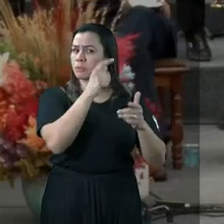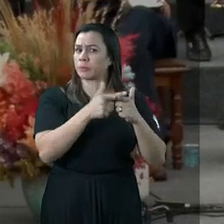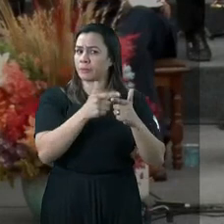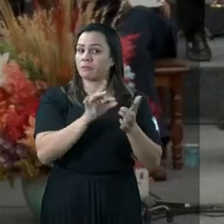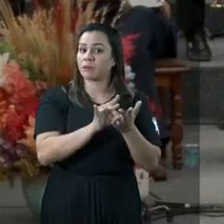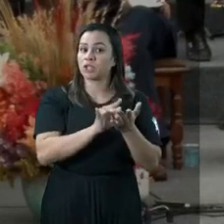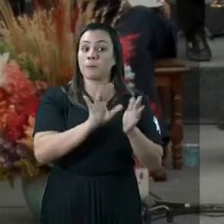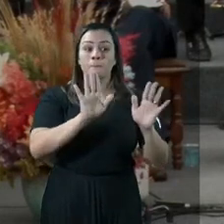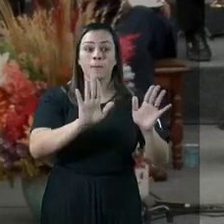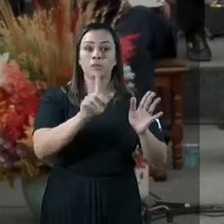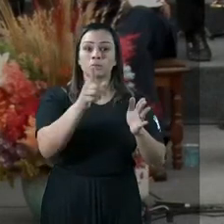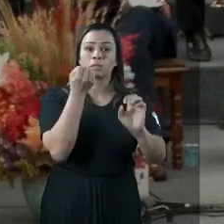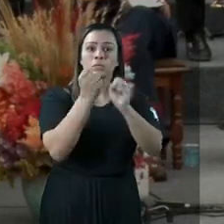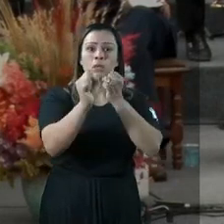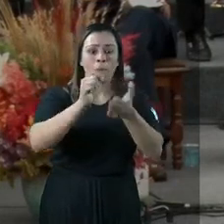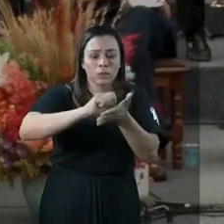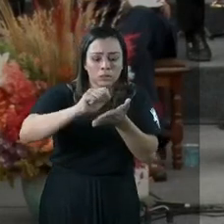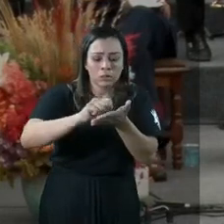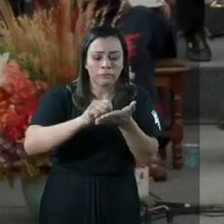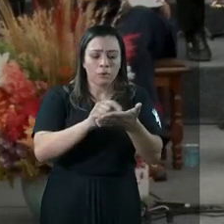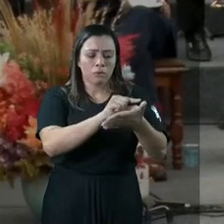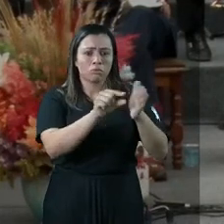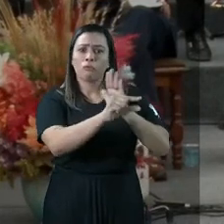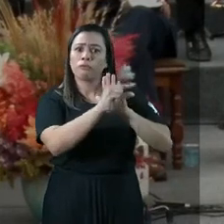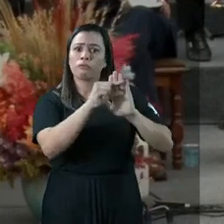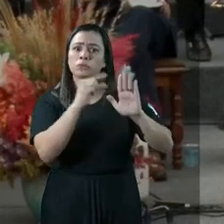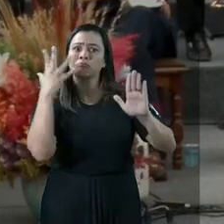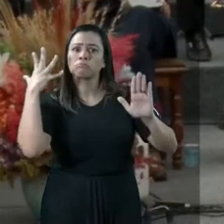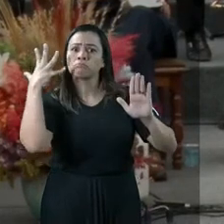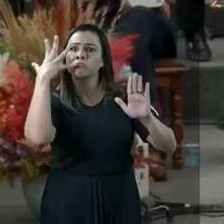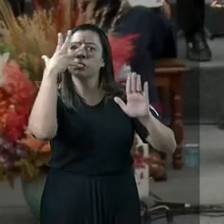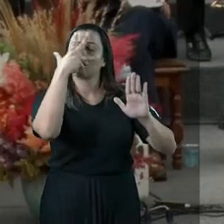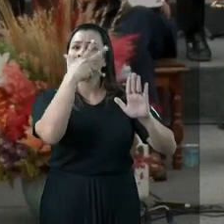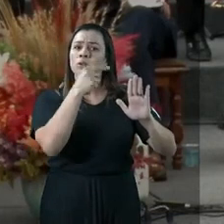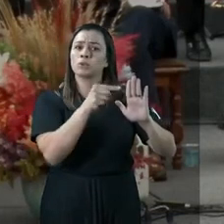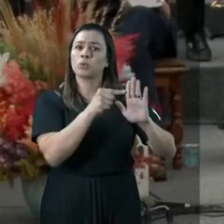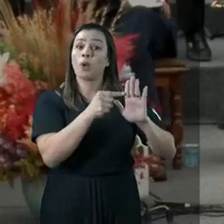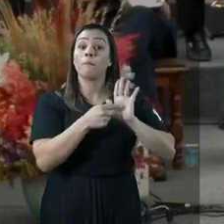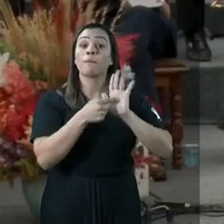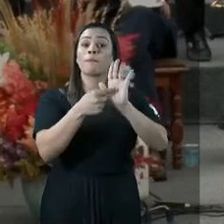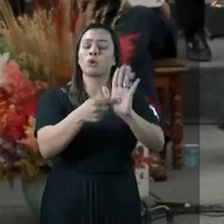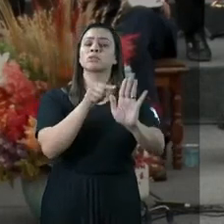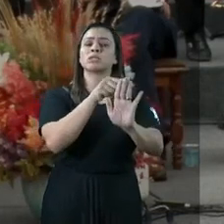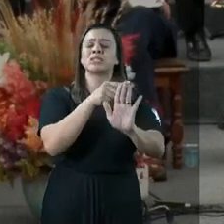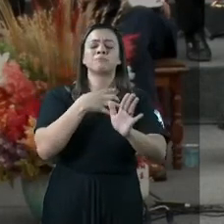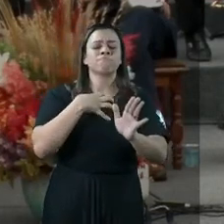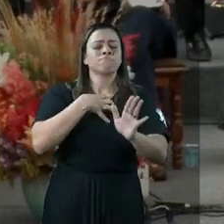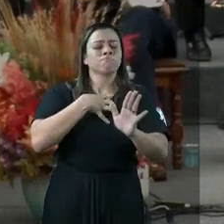que, vez por outra, mostram o sentimento de devoção e oração dos seus